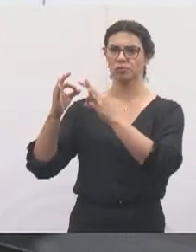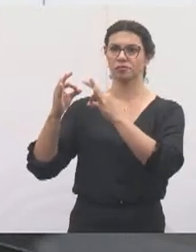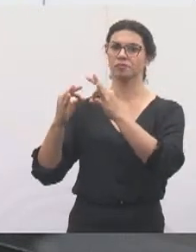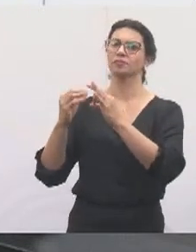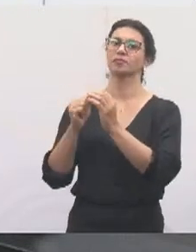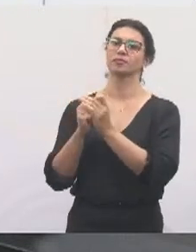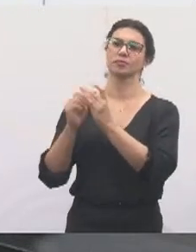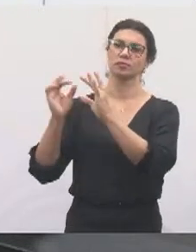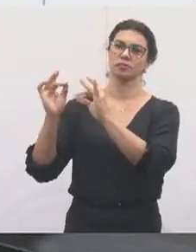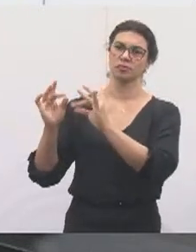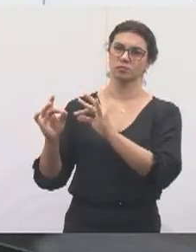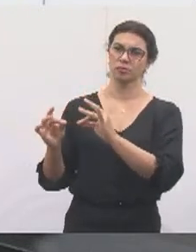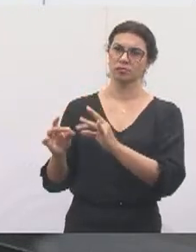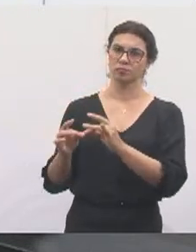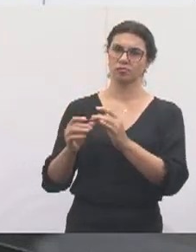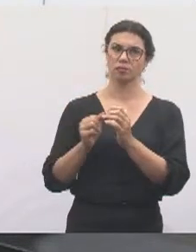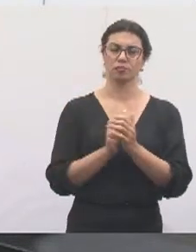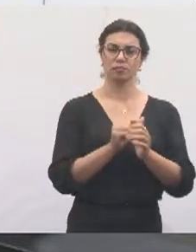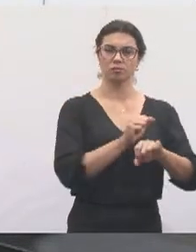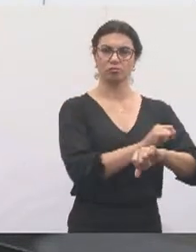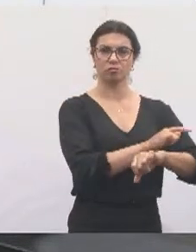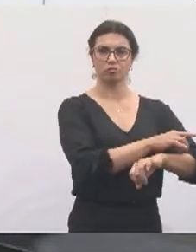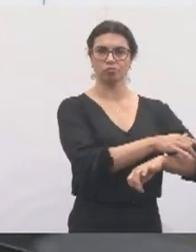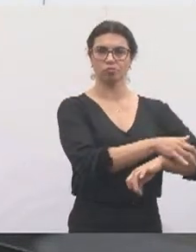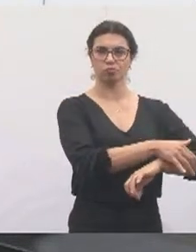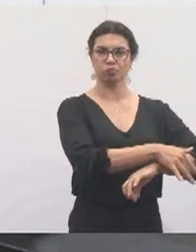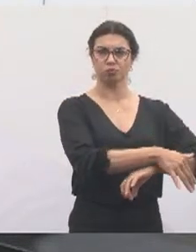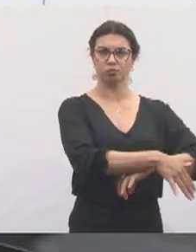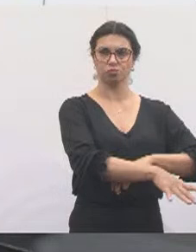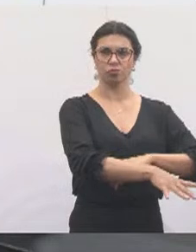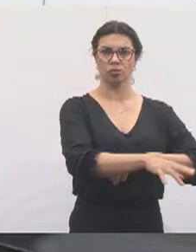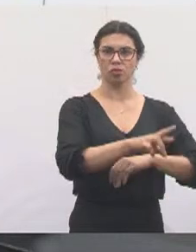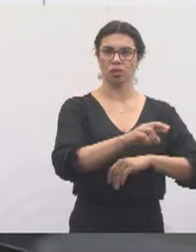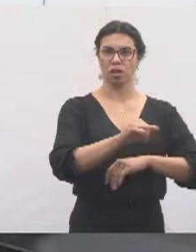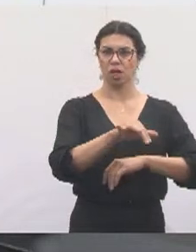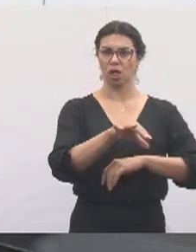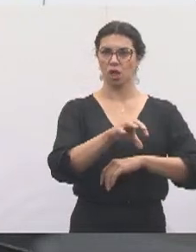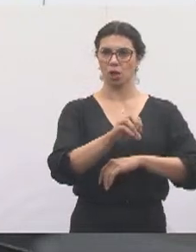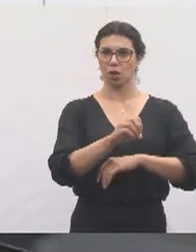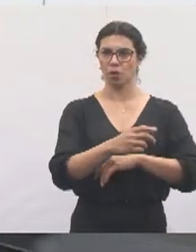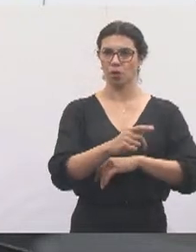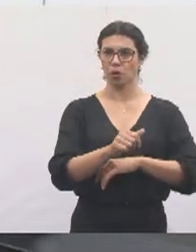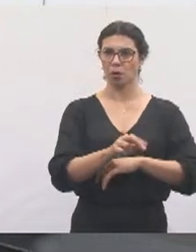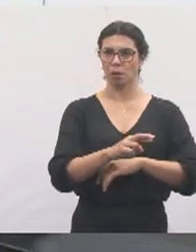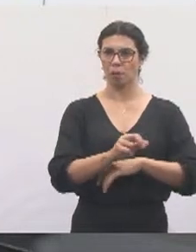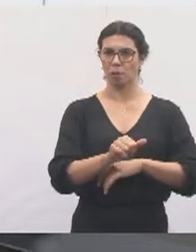e a vazão do rio Paraíba do Sul alteram conforme a variações